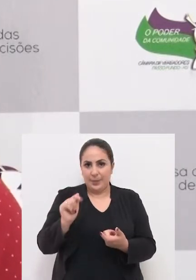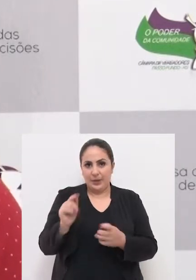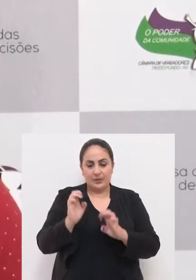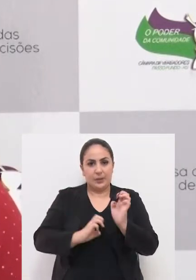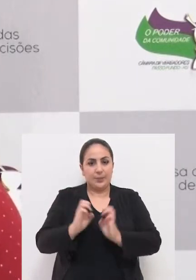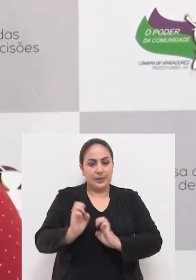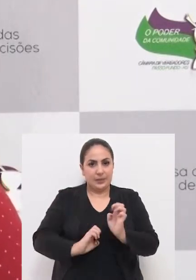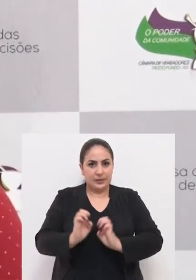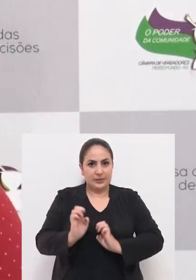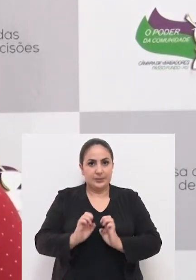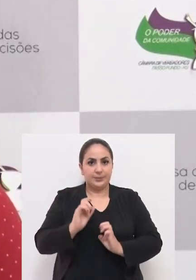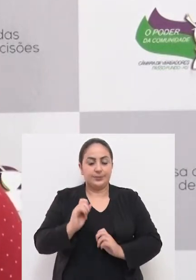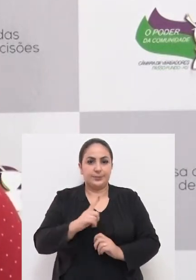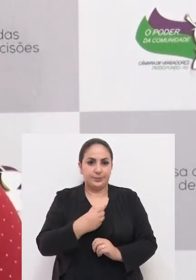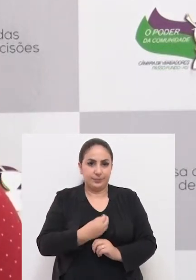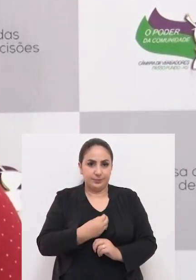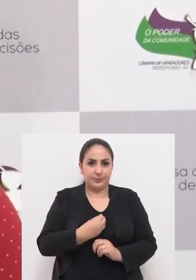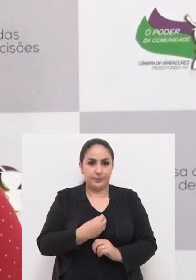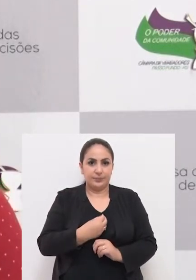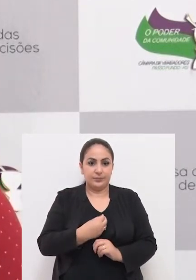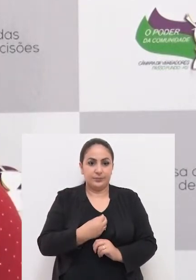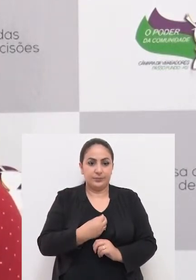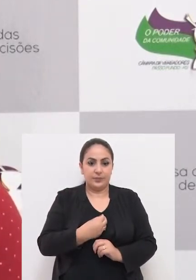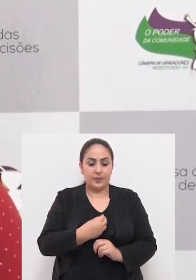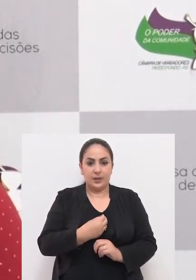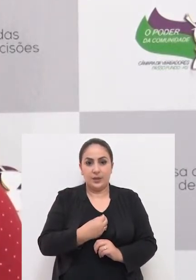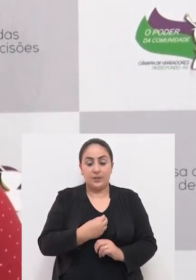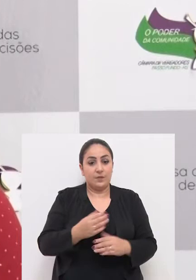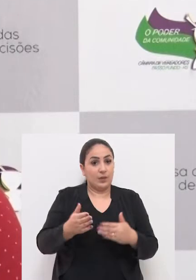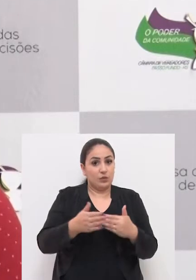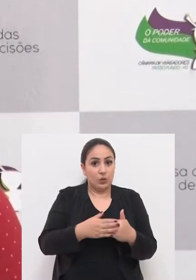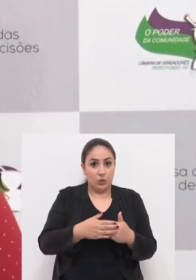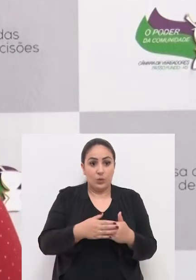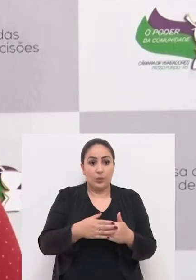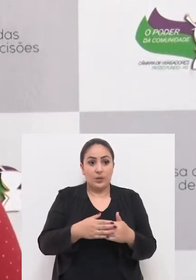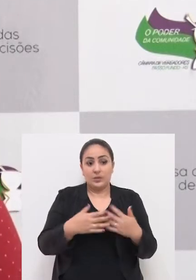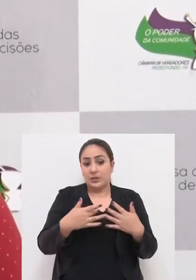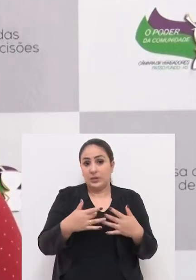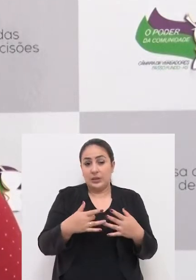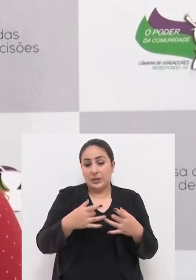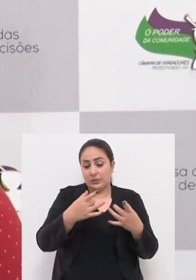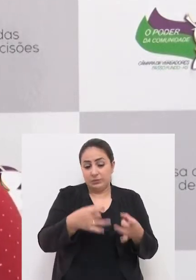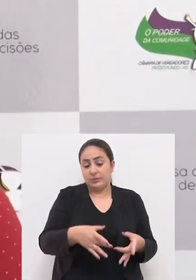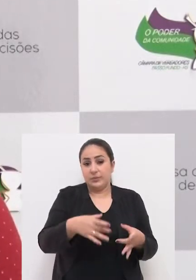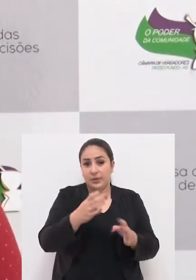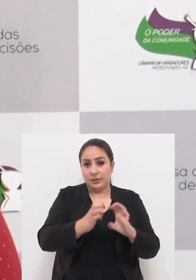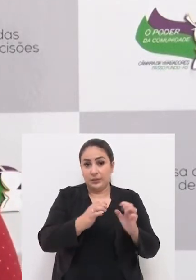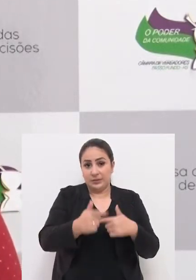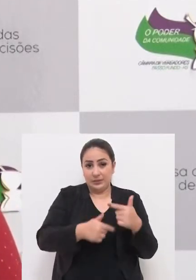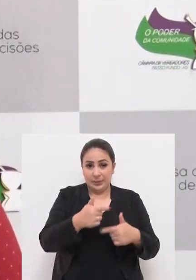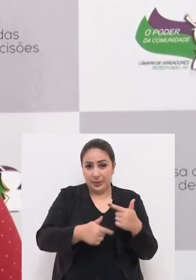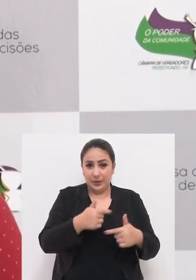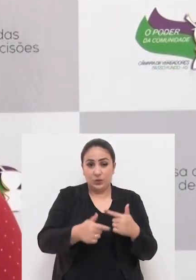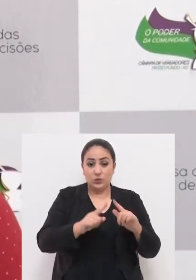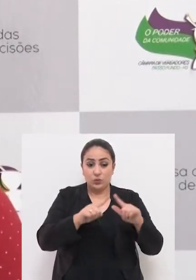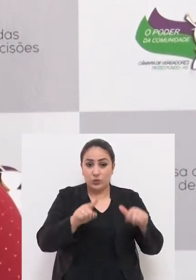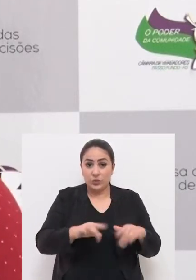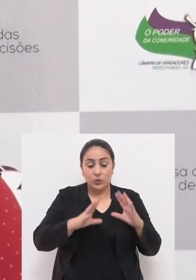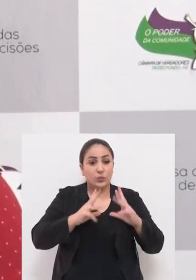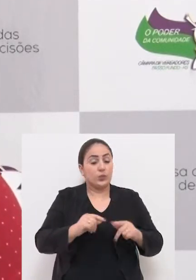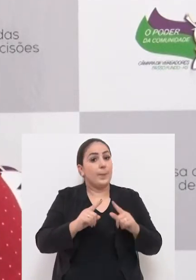sequer 1 centavo para a empresa que acabou falindo e deixando as trabalhadoras nesta